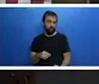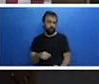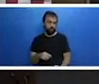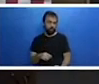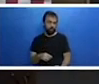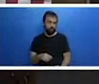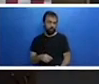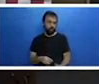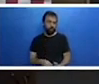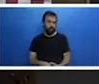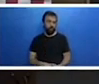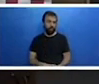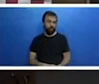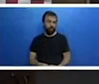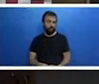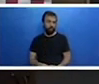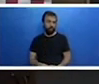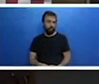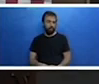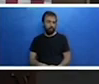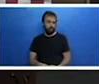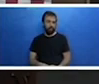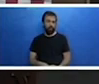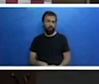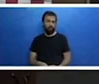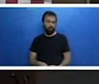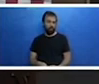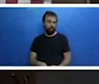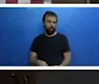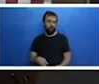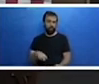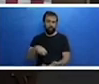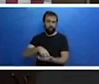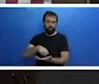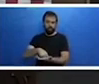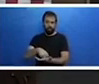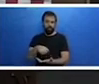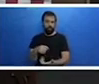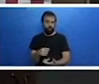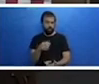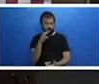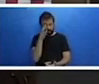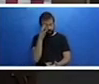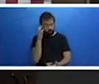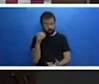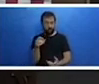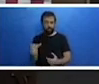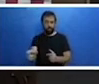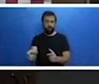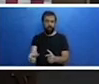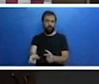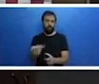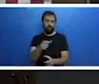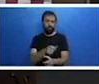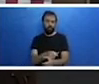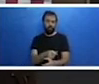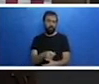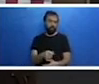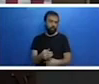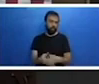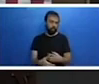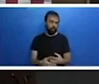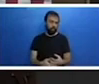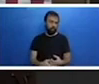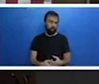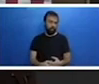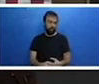fez outra jogada. O juiz faz o adversário voltar, a pessoa volta, faz a movimentação e segue o jogo,